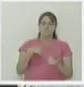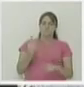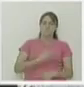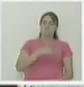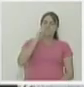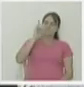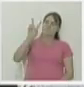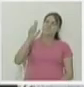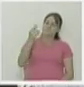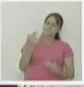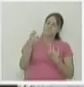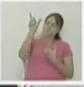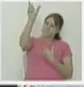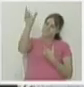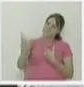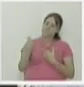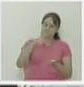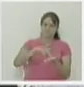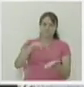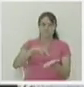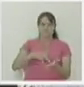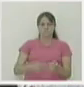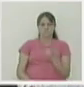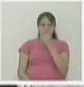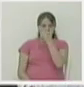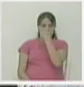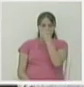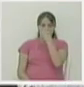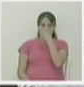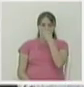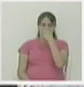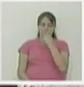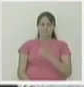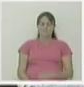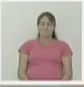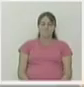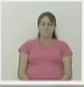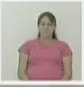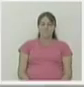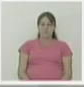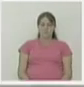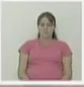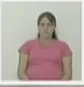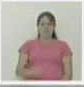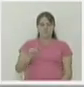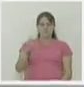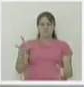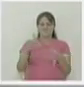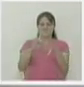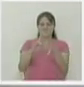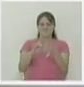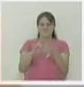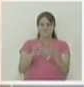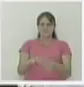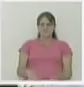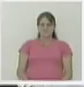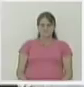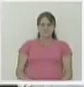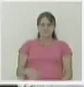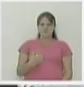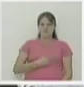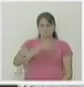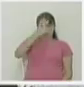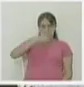tal como Ele é. Aí está a maravilha, essa é a aliança, é